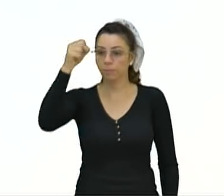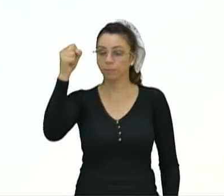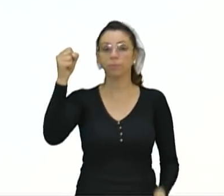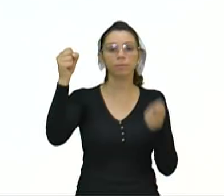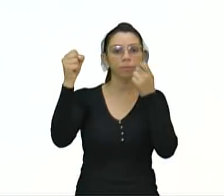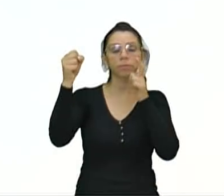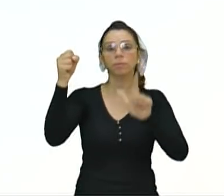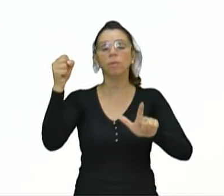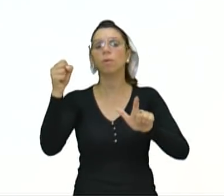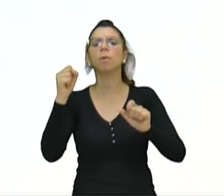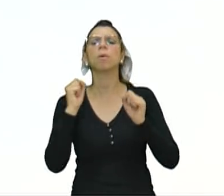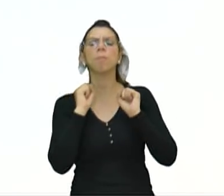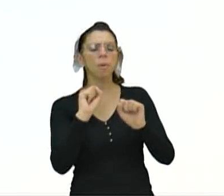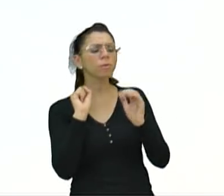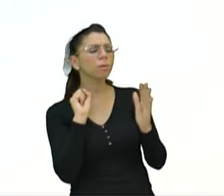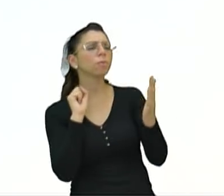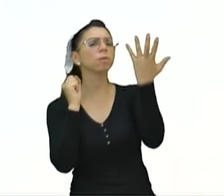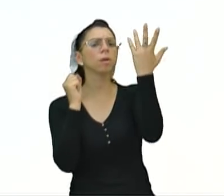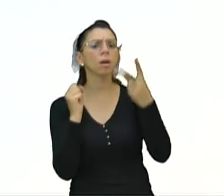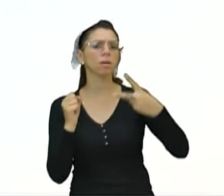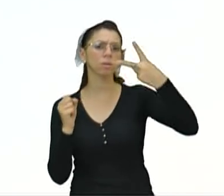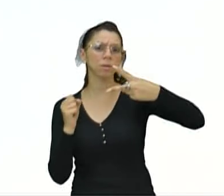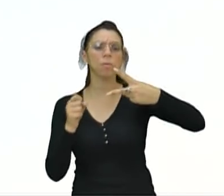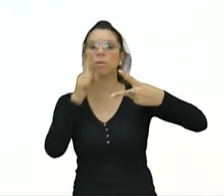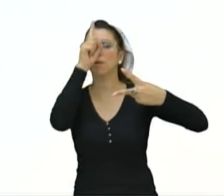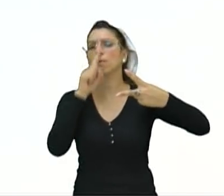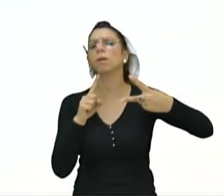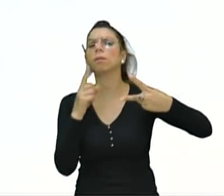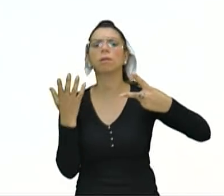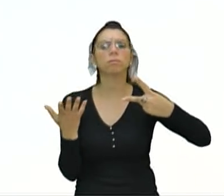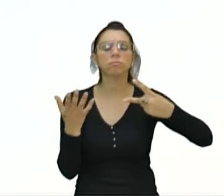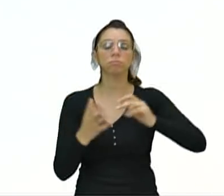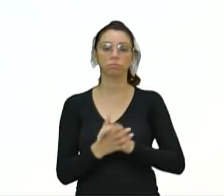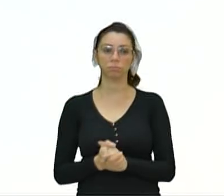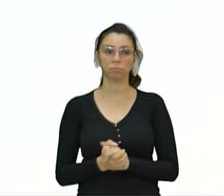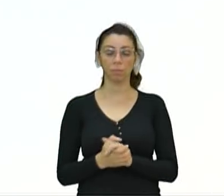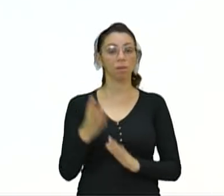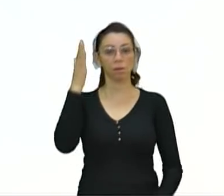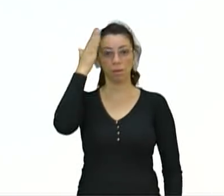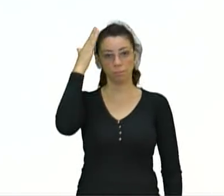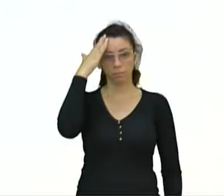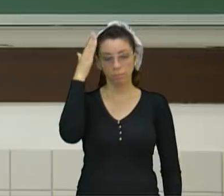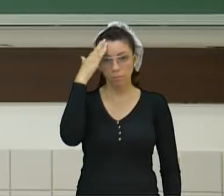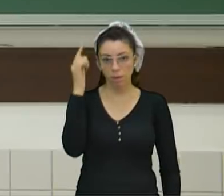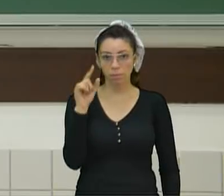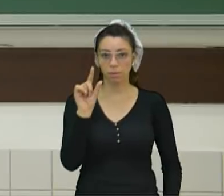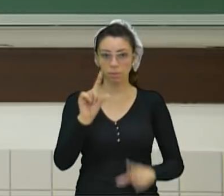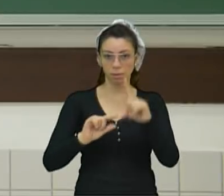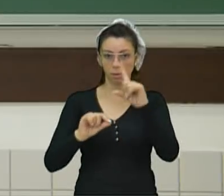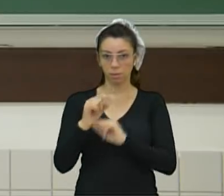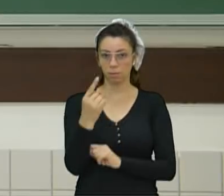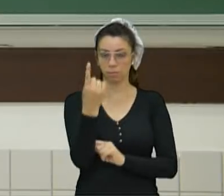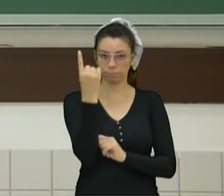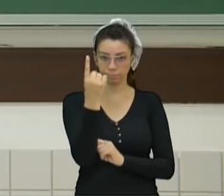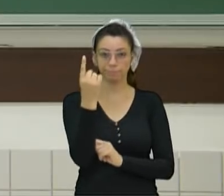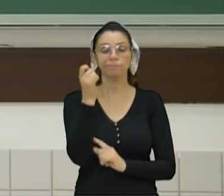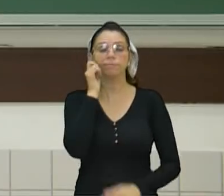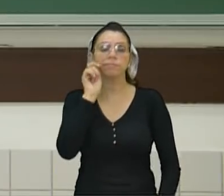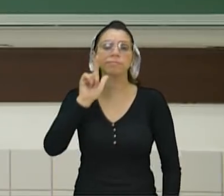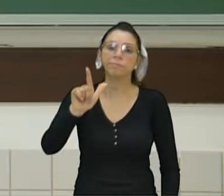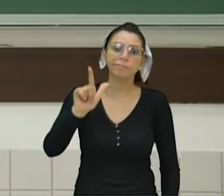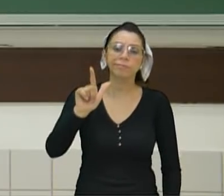que é a probabilidade da segunda ser amarela? Então, eu sei que a primeira estrela era azul. Qual